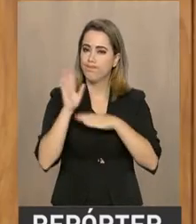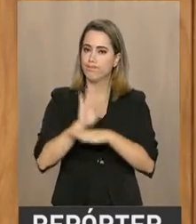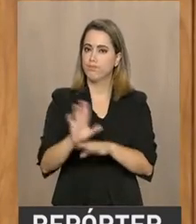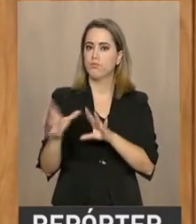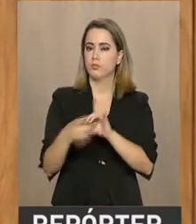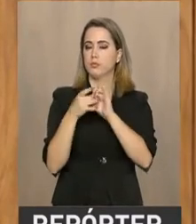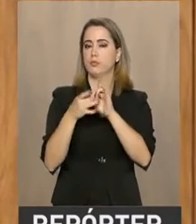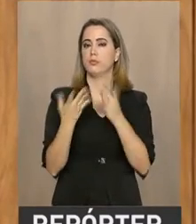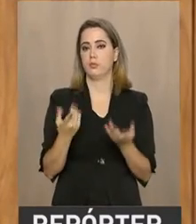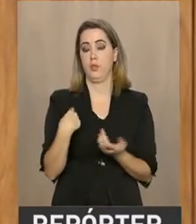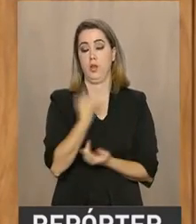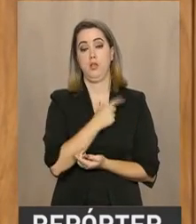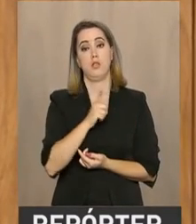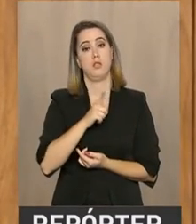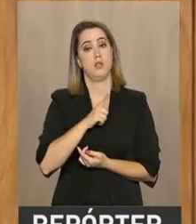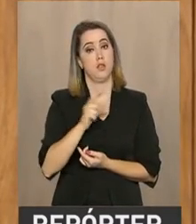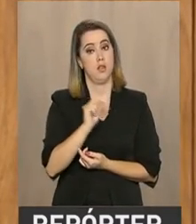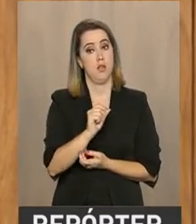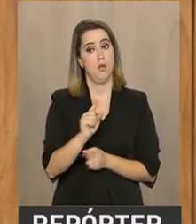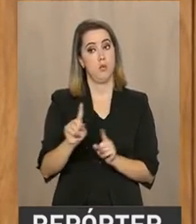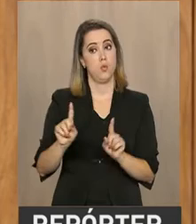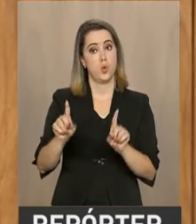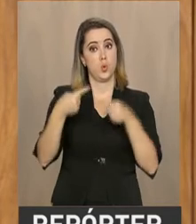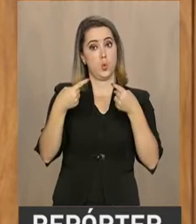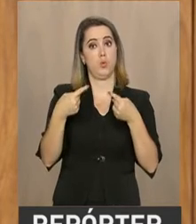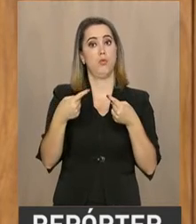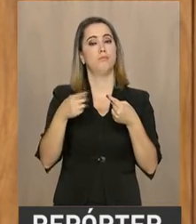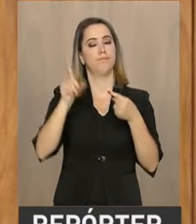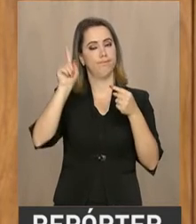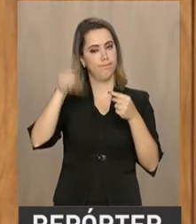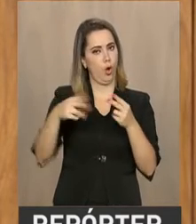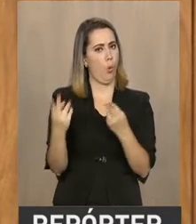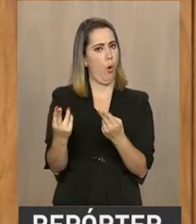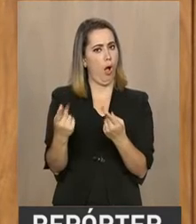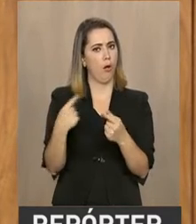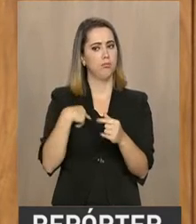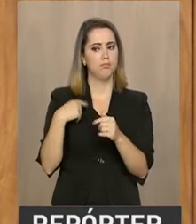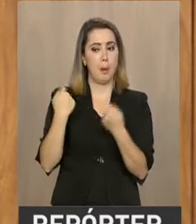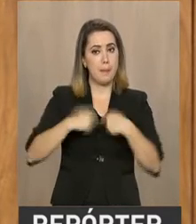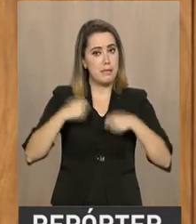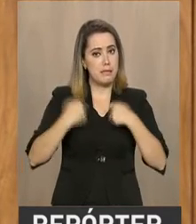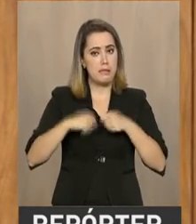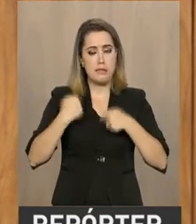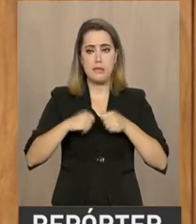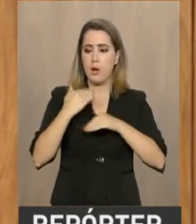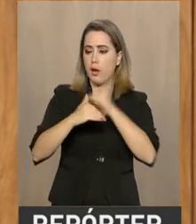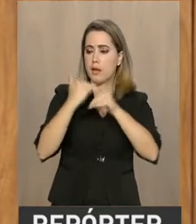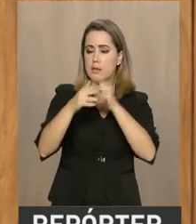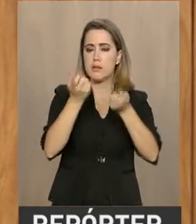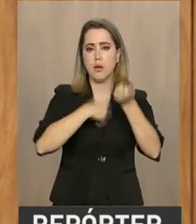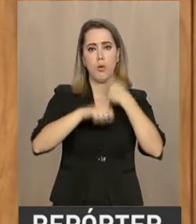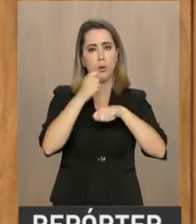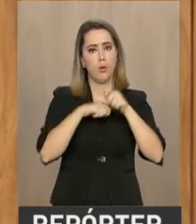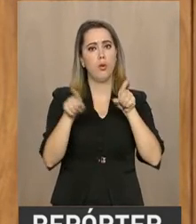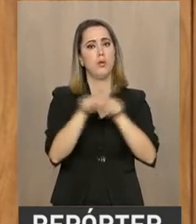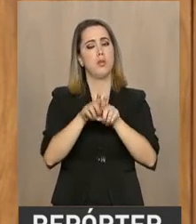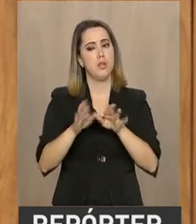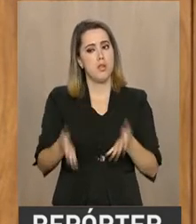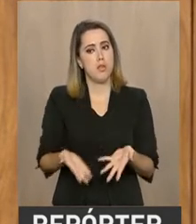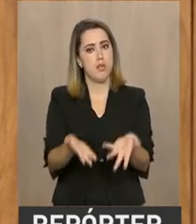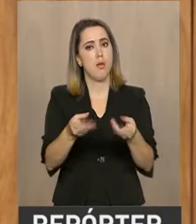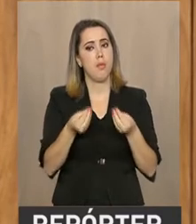nós temos desafios semelhantes à urgência do crescimento econômico e da geração de